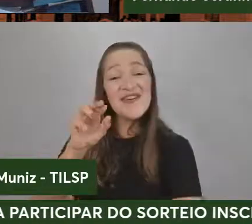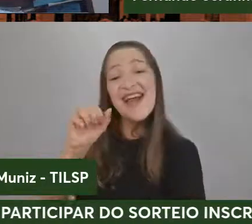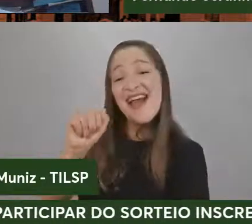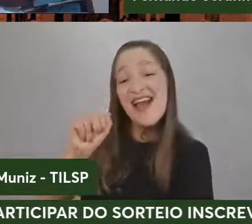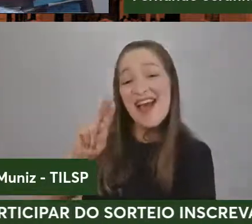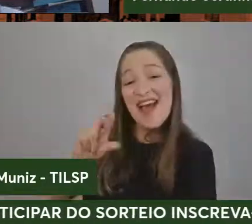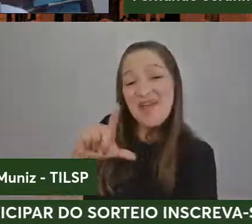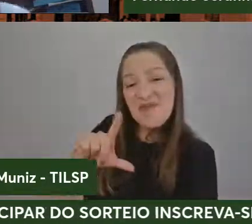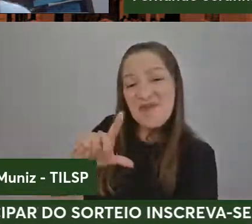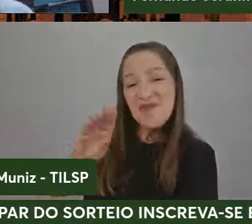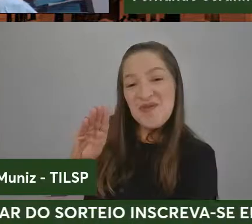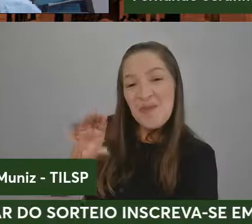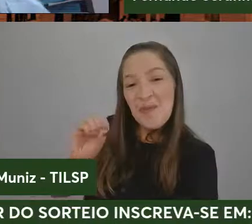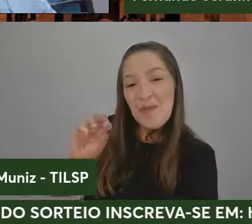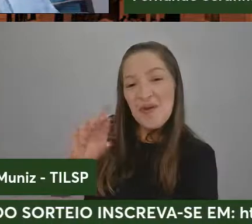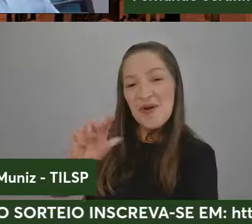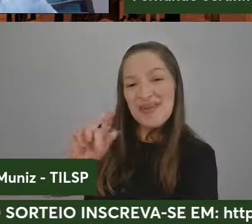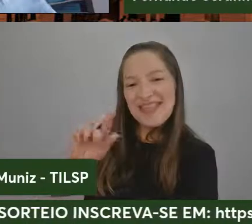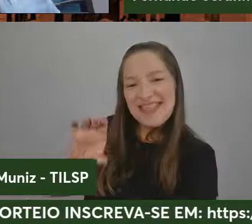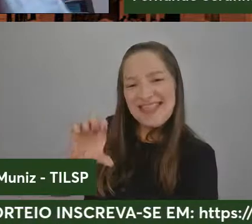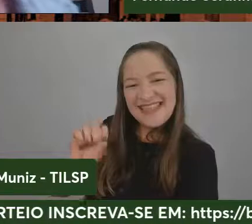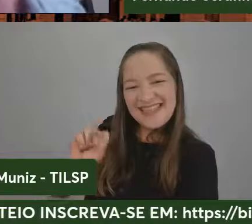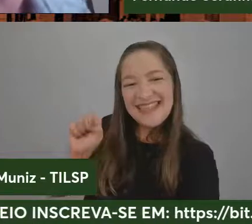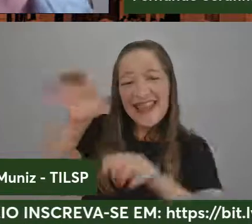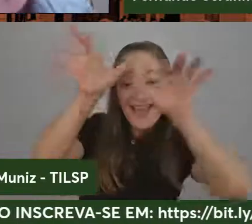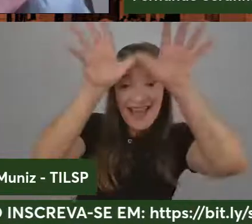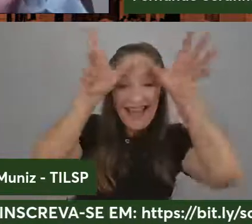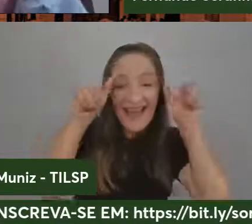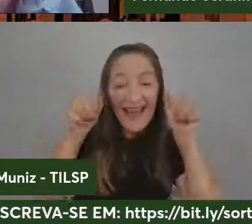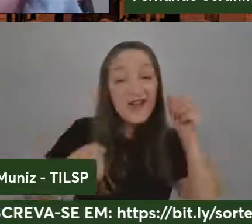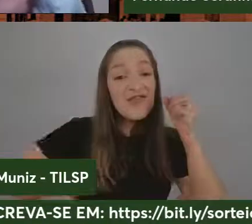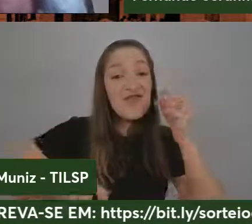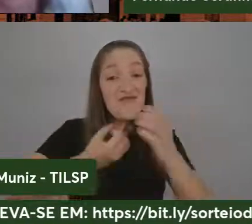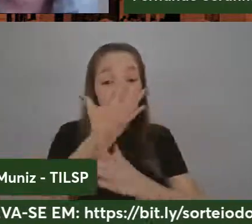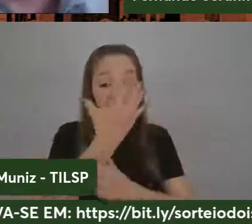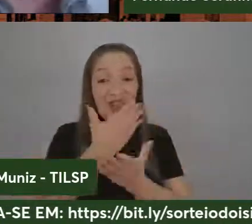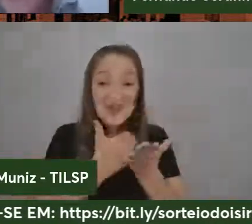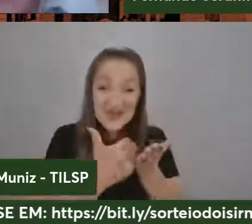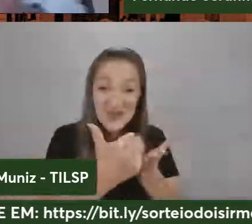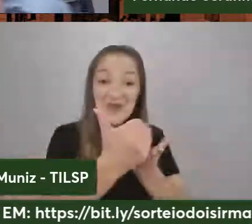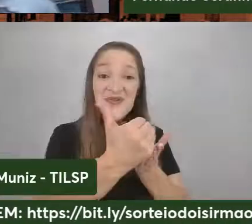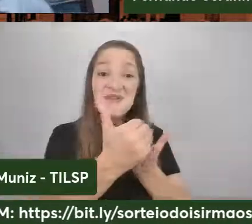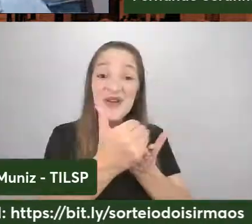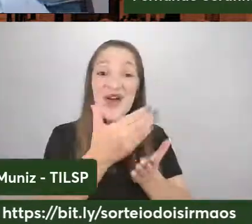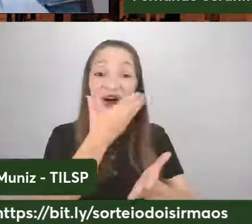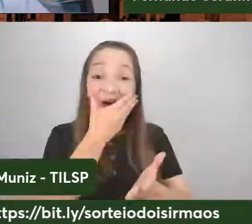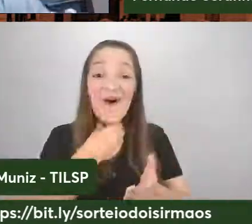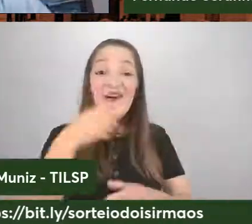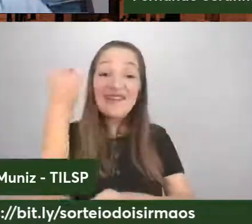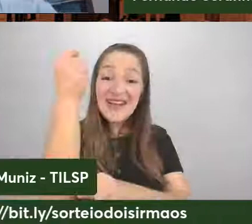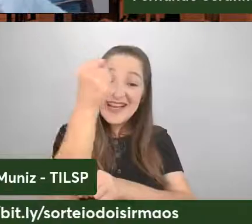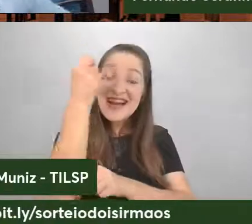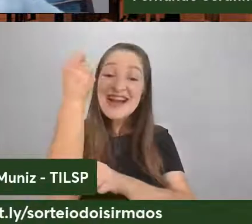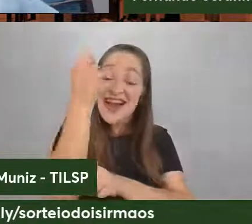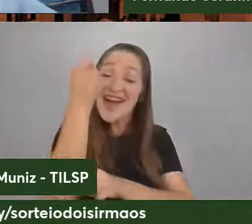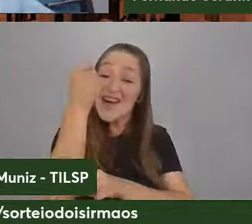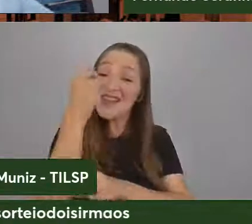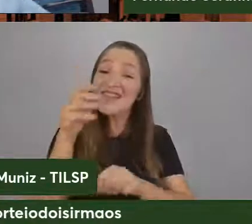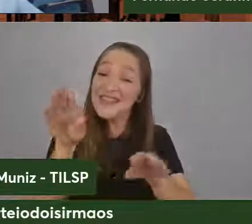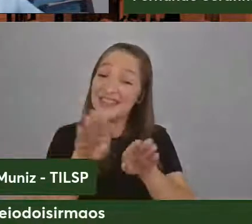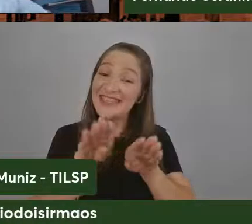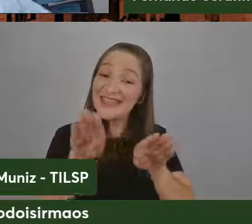foi fundado por um gaúcho também, na Revolução Acreana, o Plácido de Castro. Né? Tem uma história aí por trás